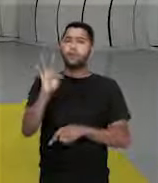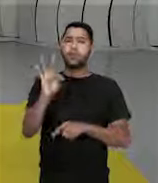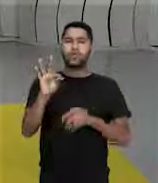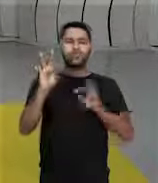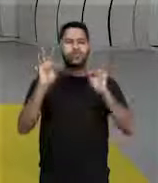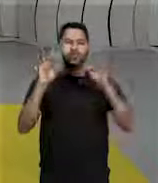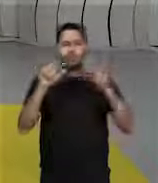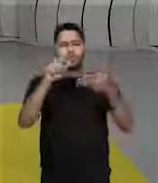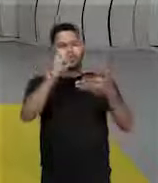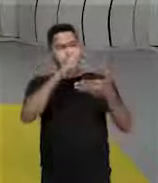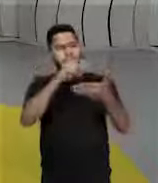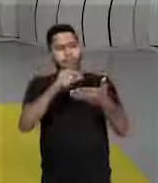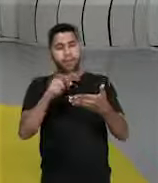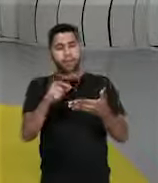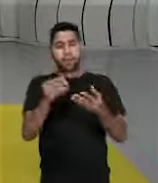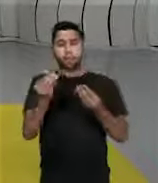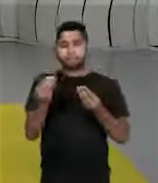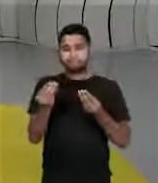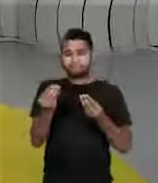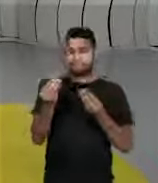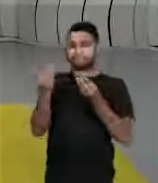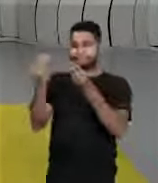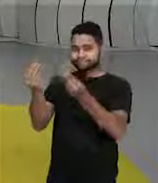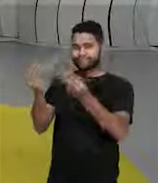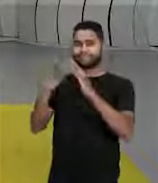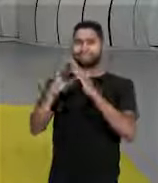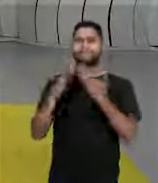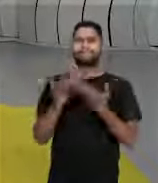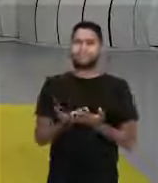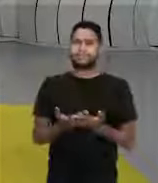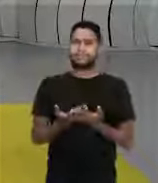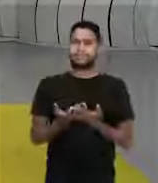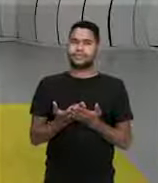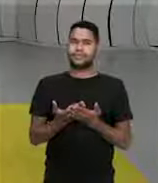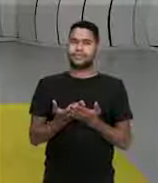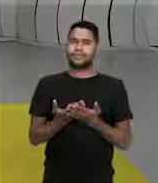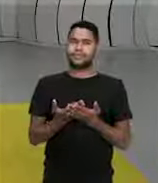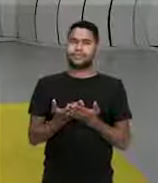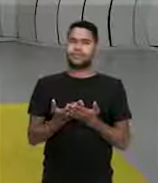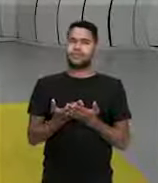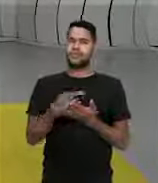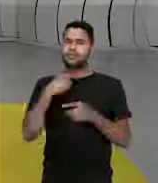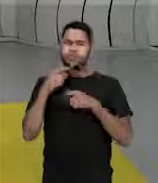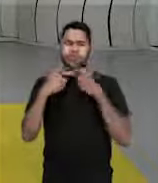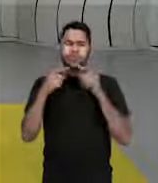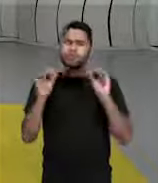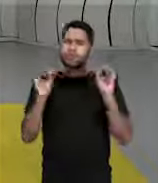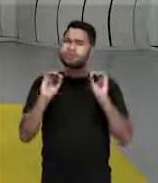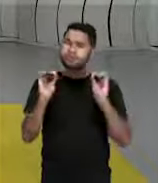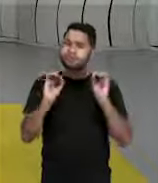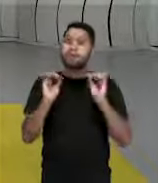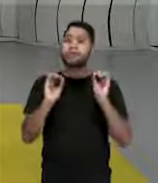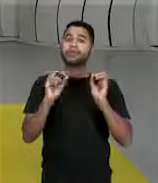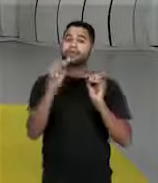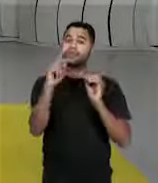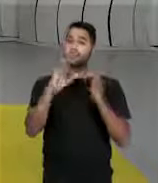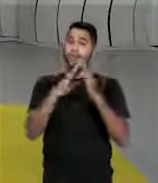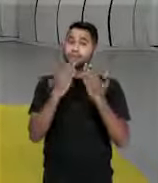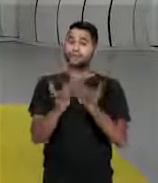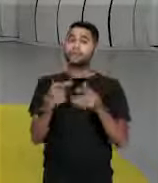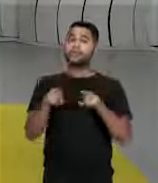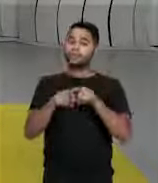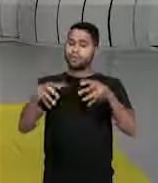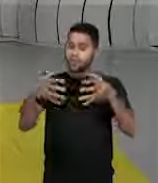completo, devolva o seu PET para a escola. Não fique com nenhuma dúvida. A sua escola tem uma